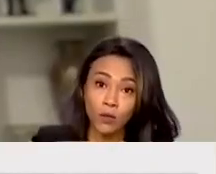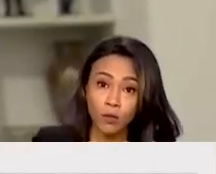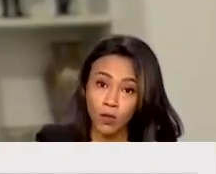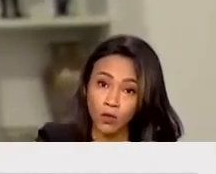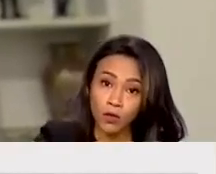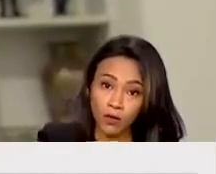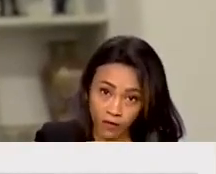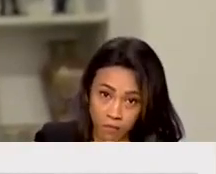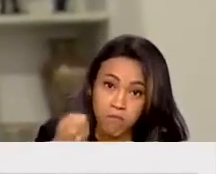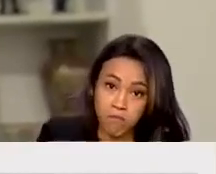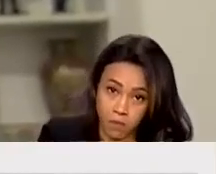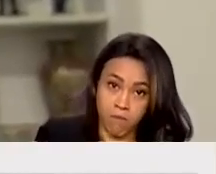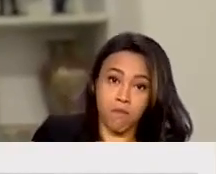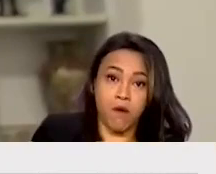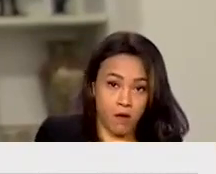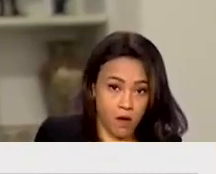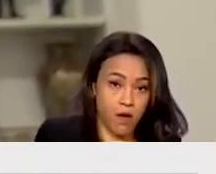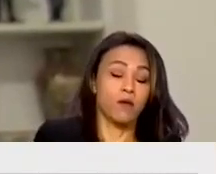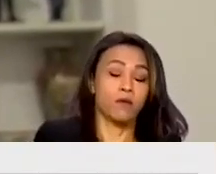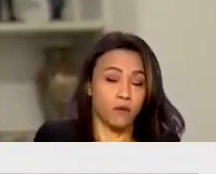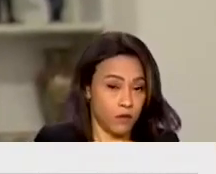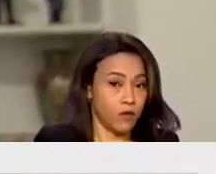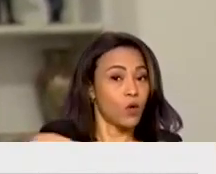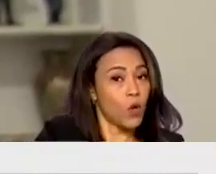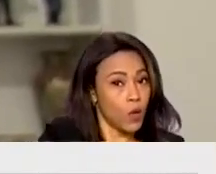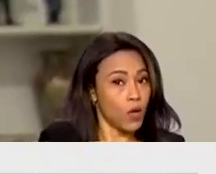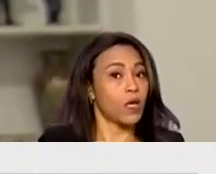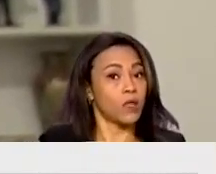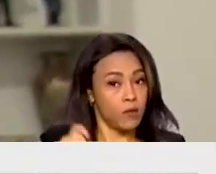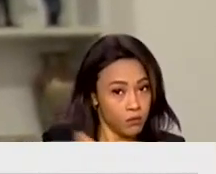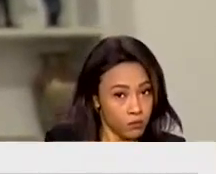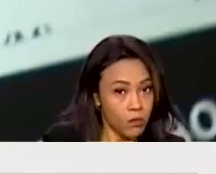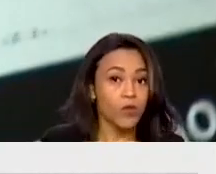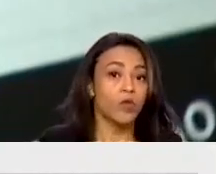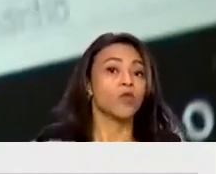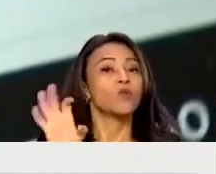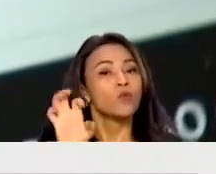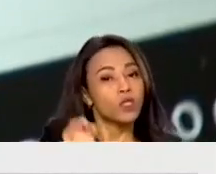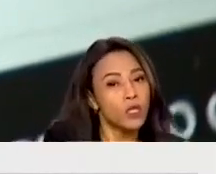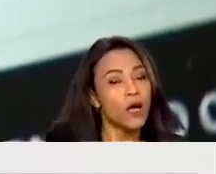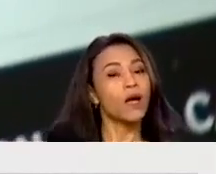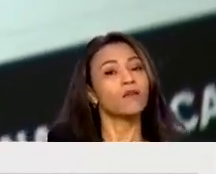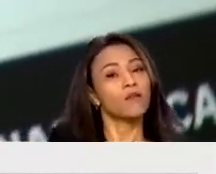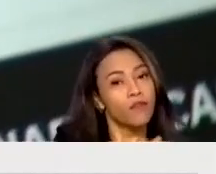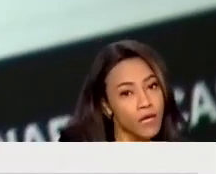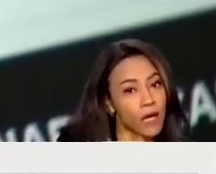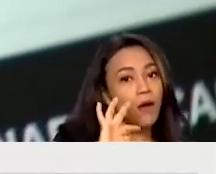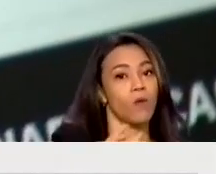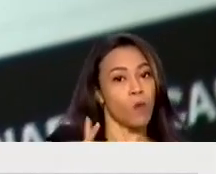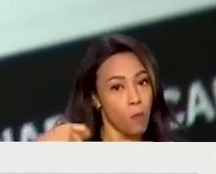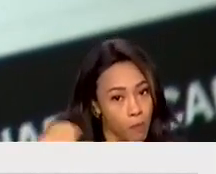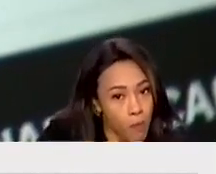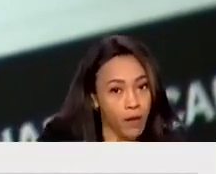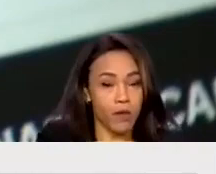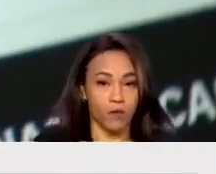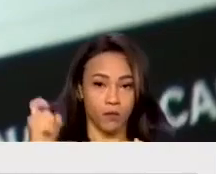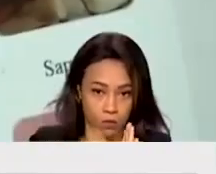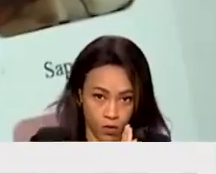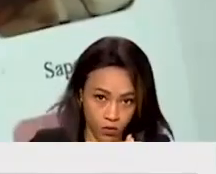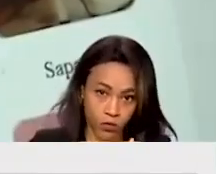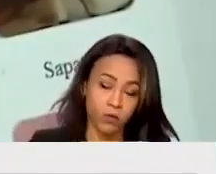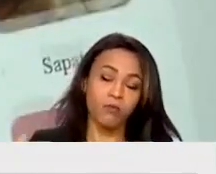também que o deputado federal pede é em relação a alíquota aplicada a esses produtos importados em vez de ser